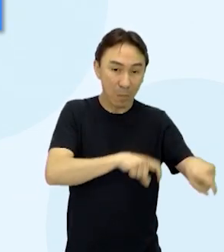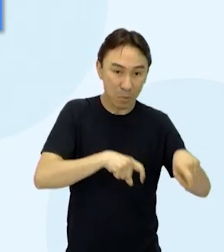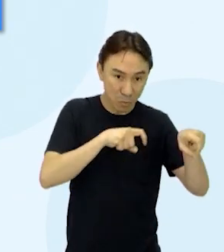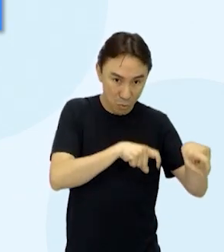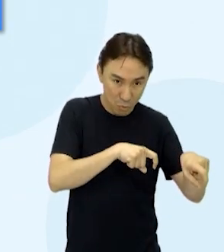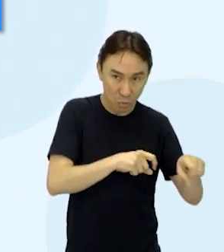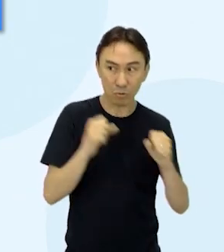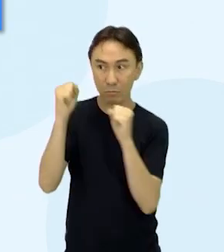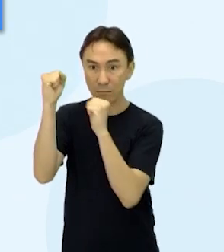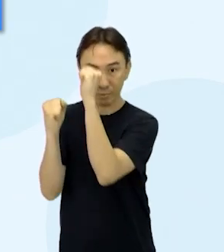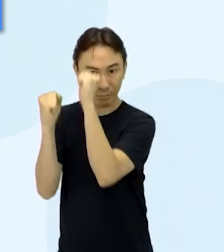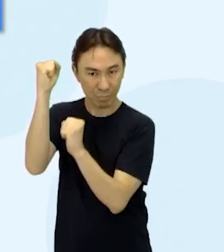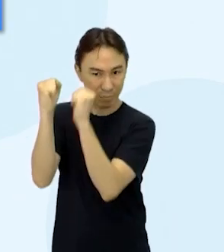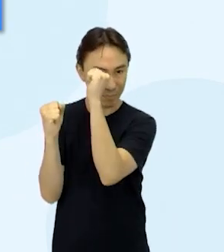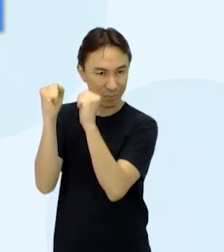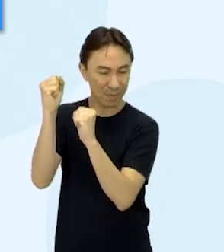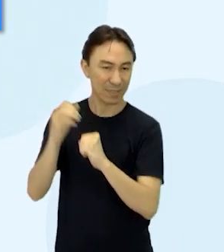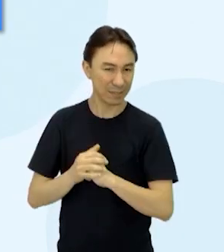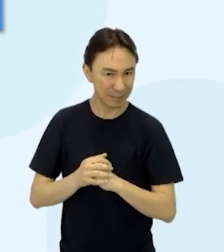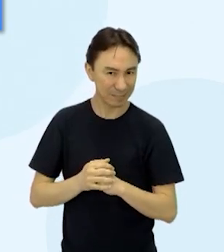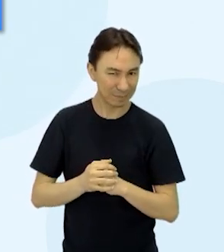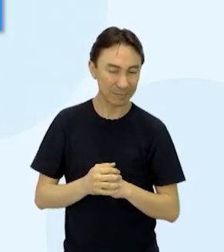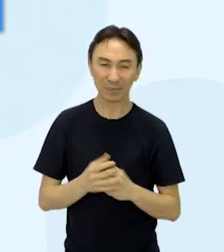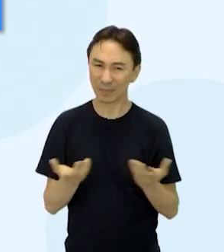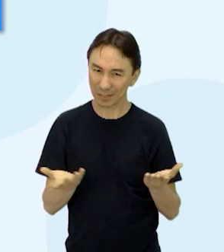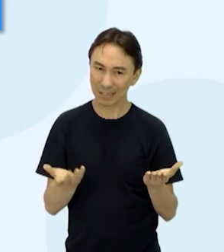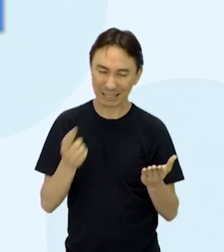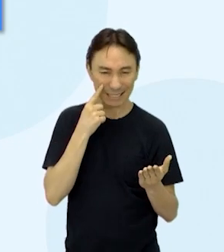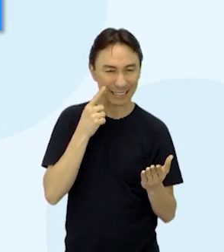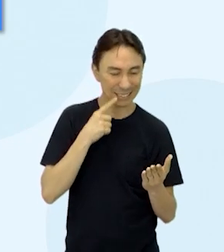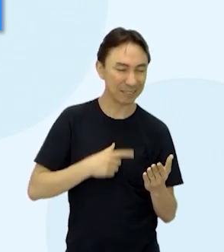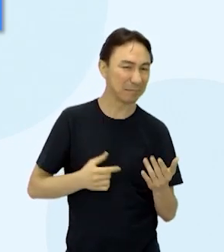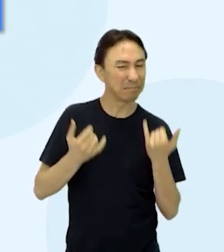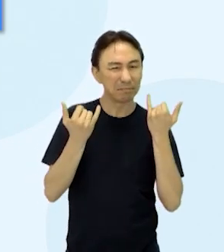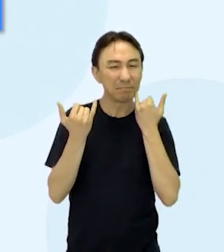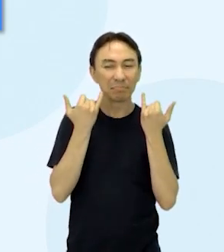cálculozinho com uma informação assim, até que, vamos dizer assim,